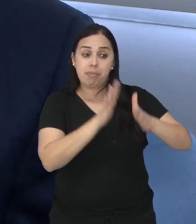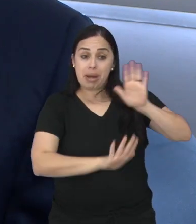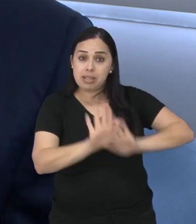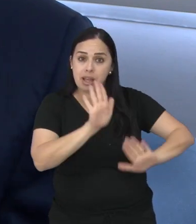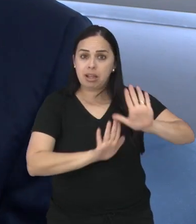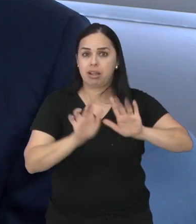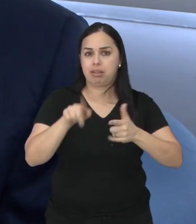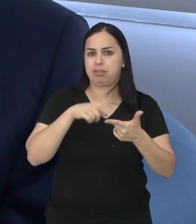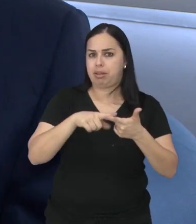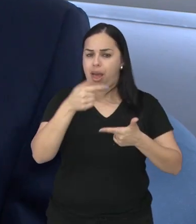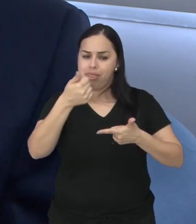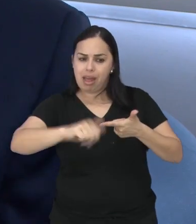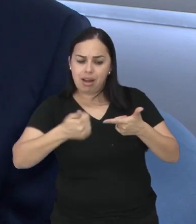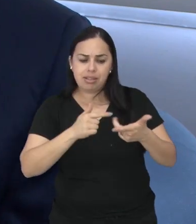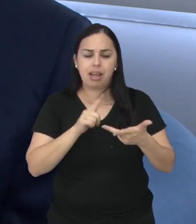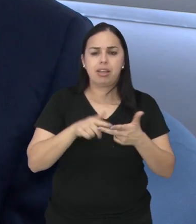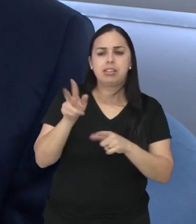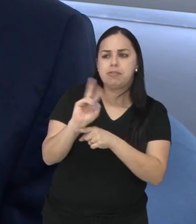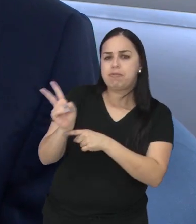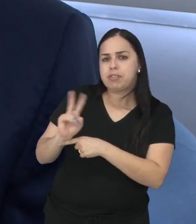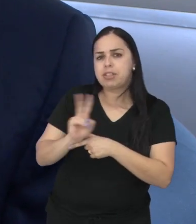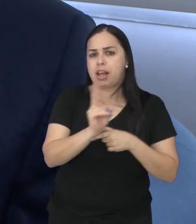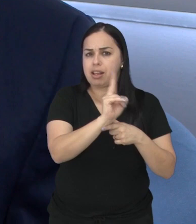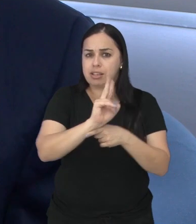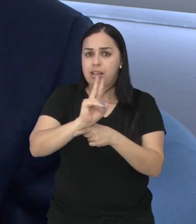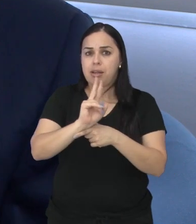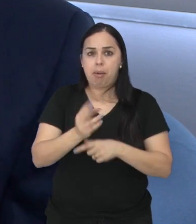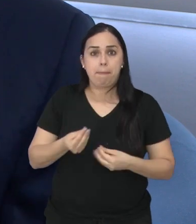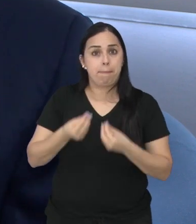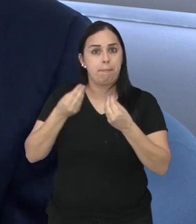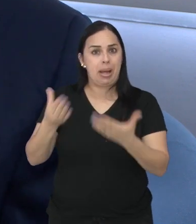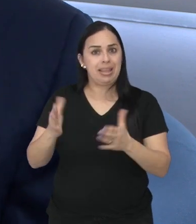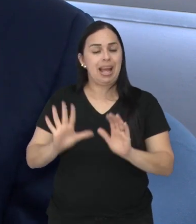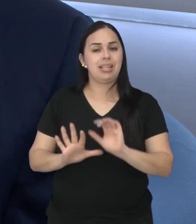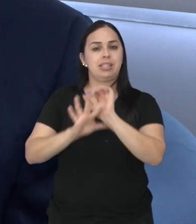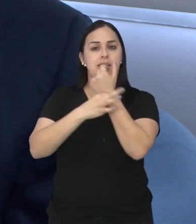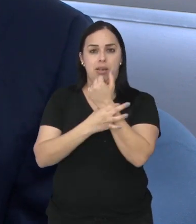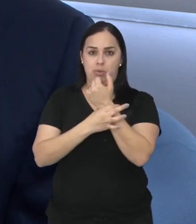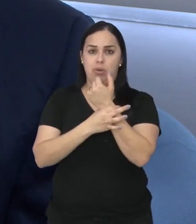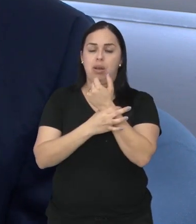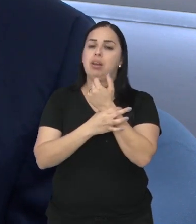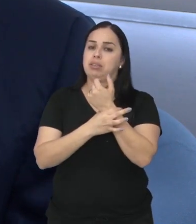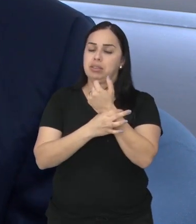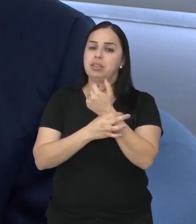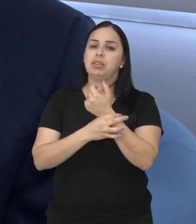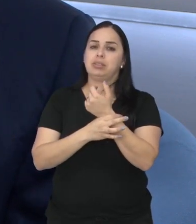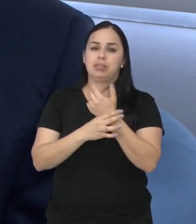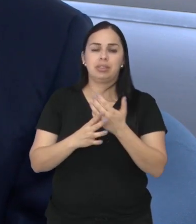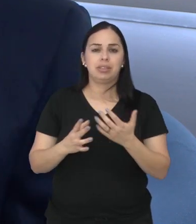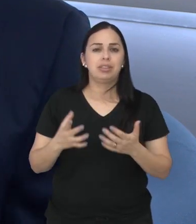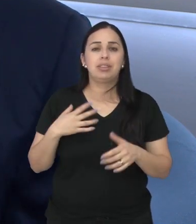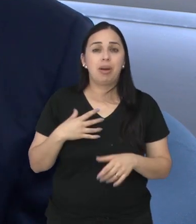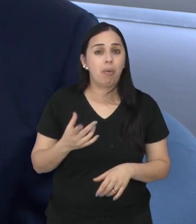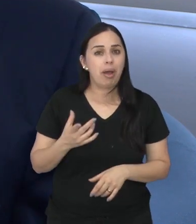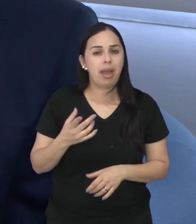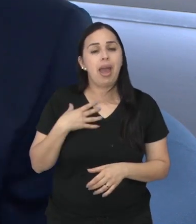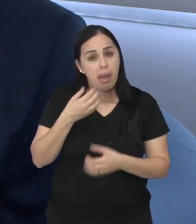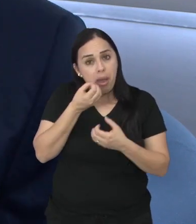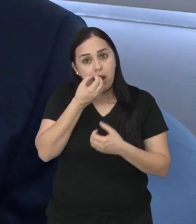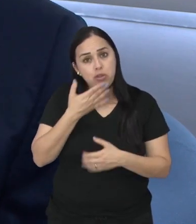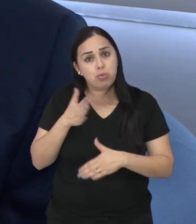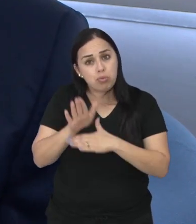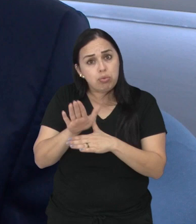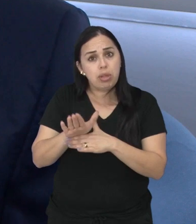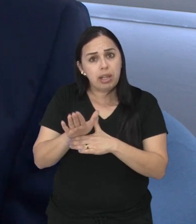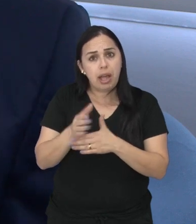cuidado, analisar, fiscalizar, porque garantir segurança e higiene do trabalho não é custo, é